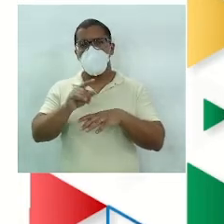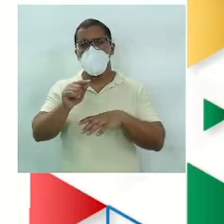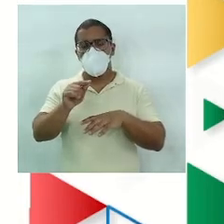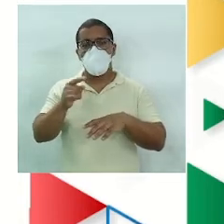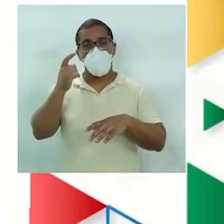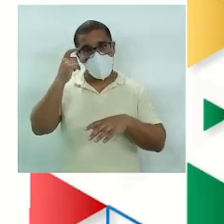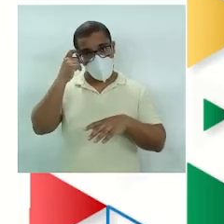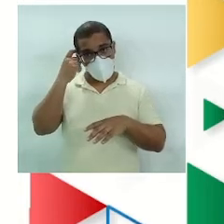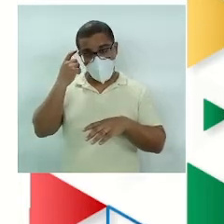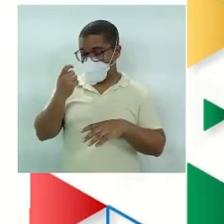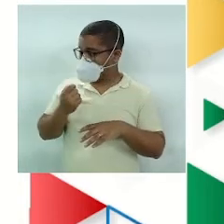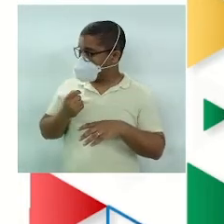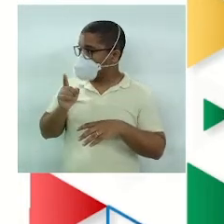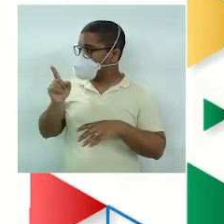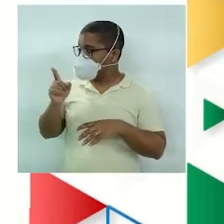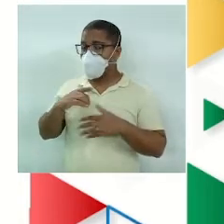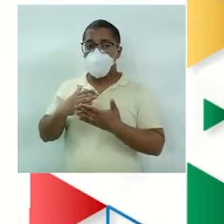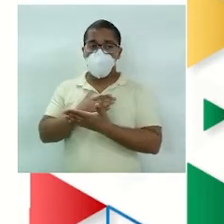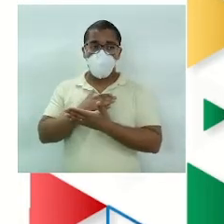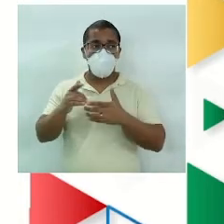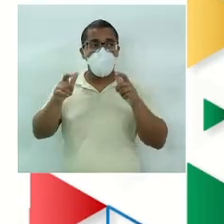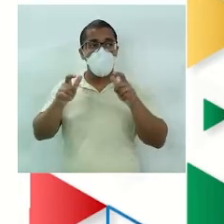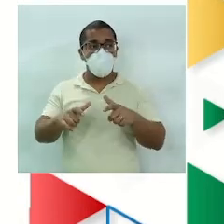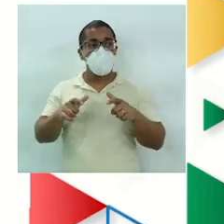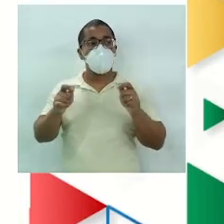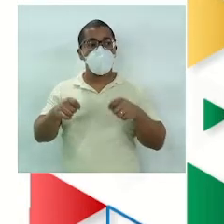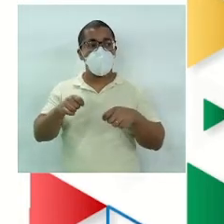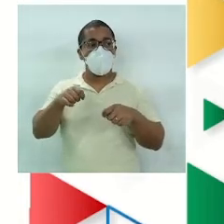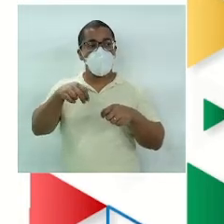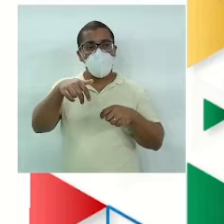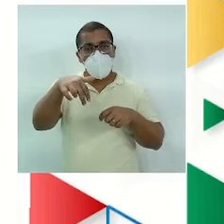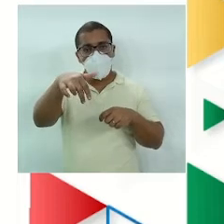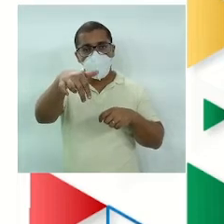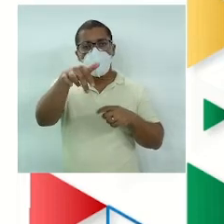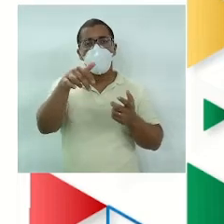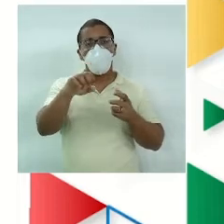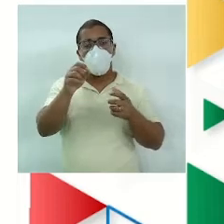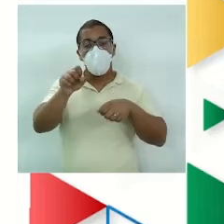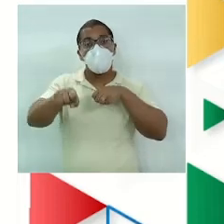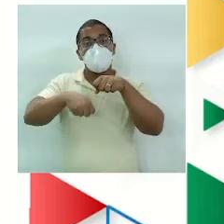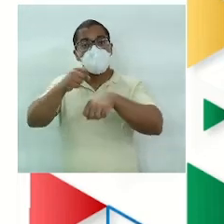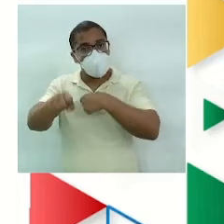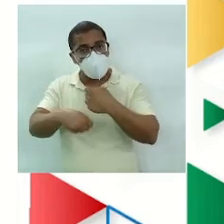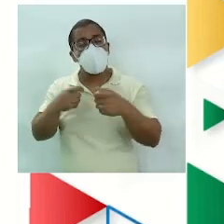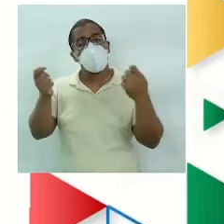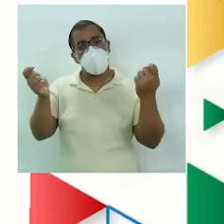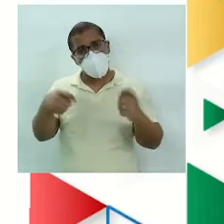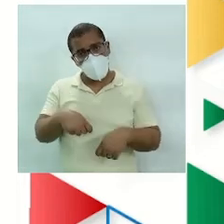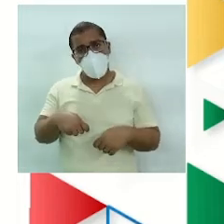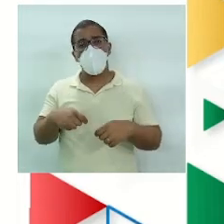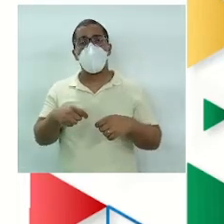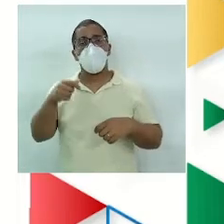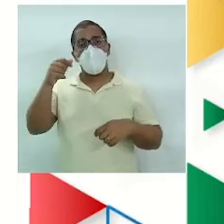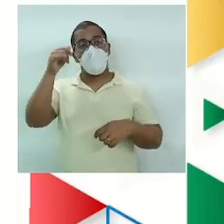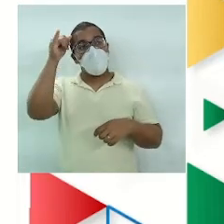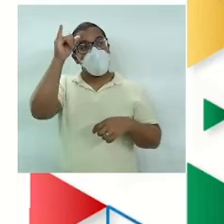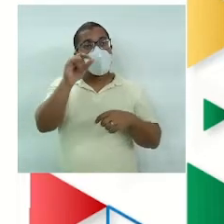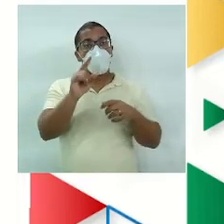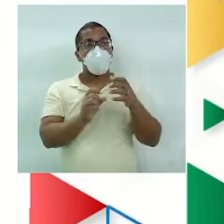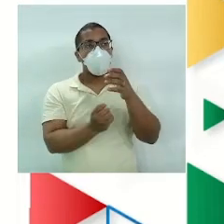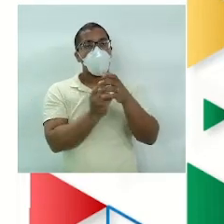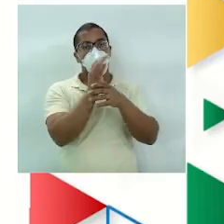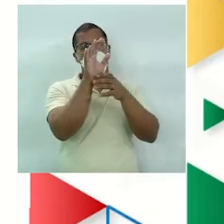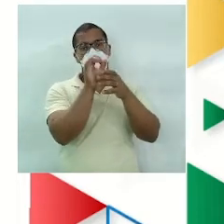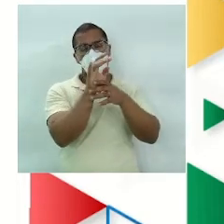elas: realizar pequenos trajetos a pé ou de bicicleta, tá certo? Dar preferência ao transporte coletivo,